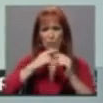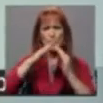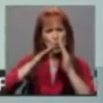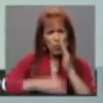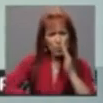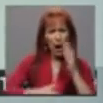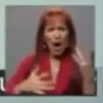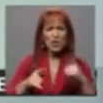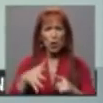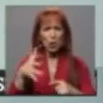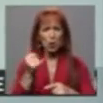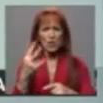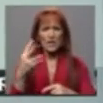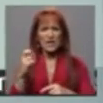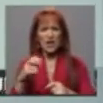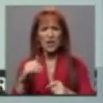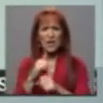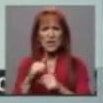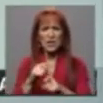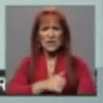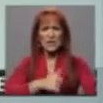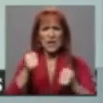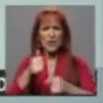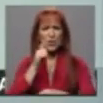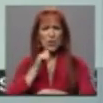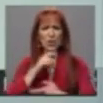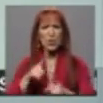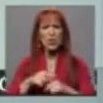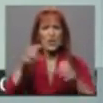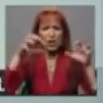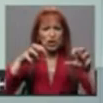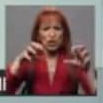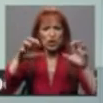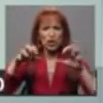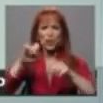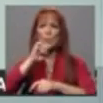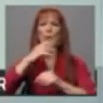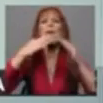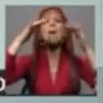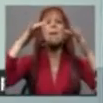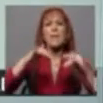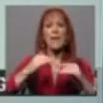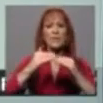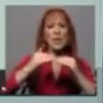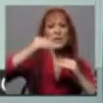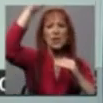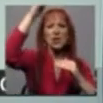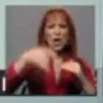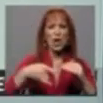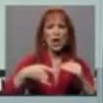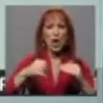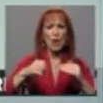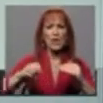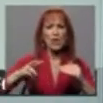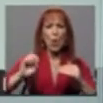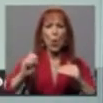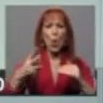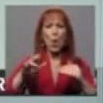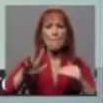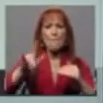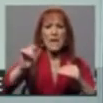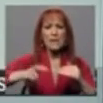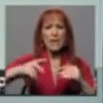baixa, 12, 13 graus para as cidades dos Açores e os aguaceiros podem ser de neve acima de 900 ou 1000 metros de